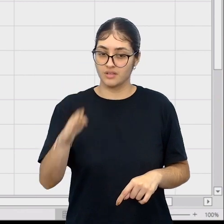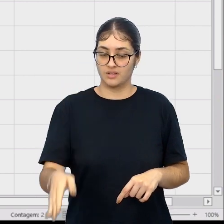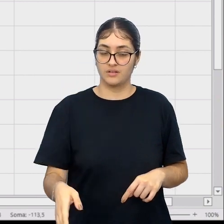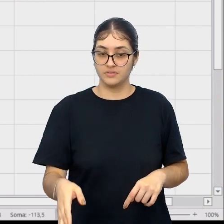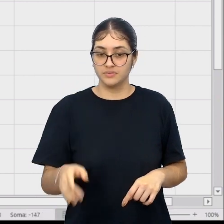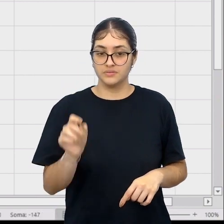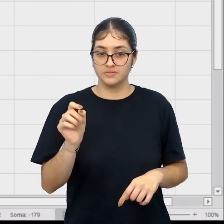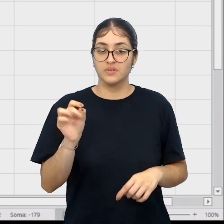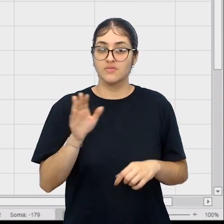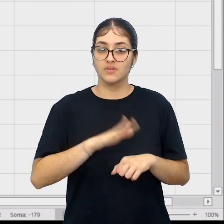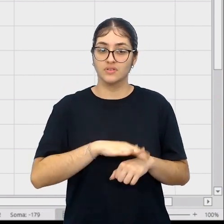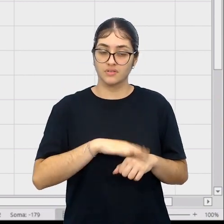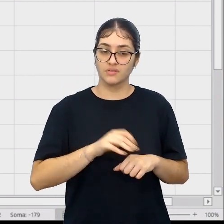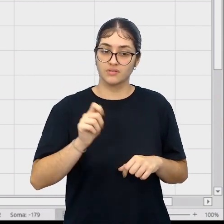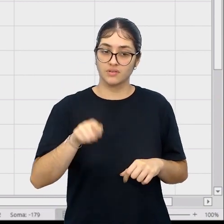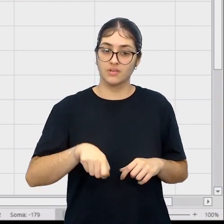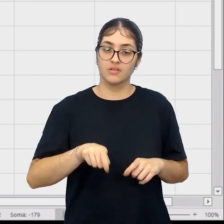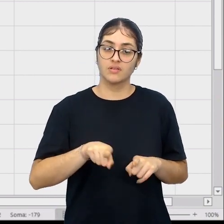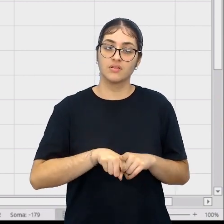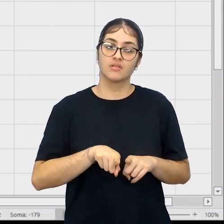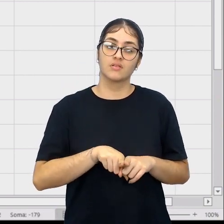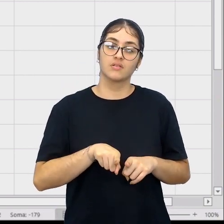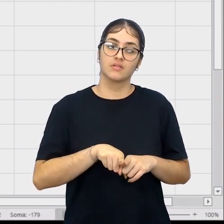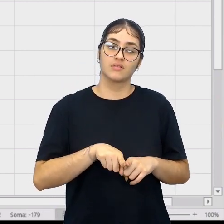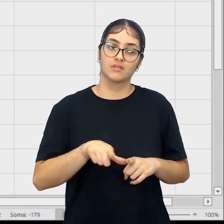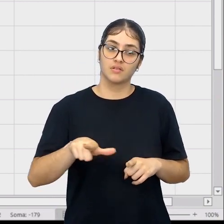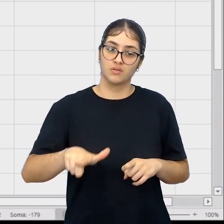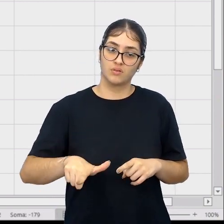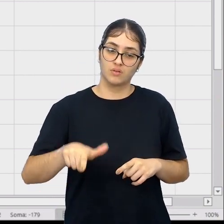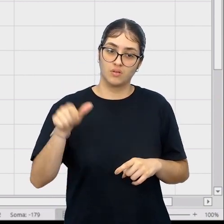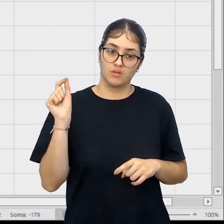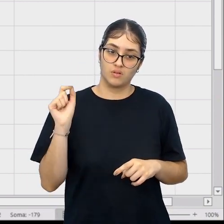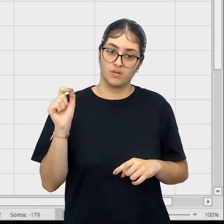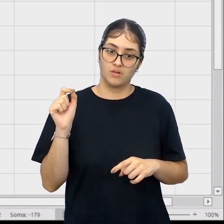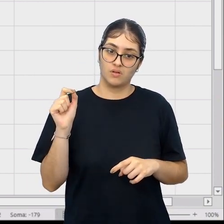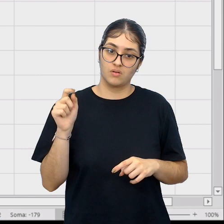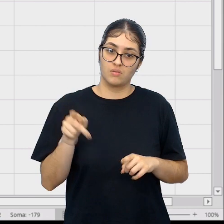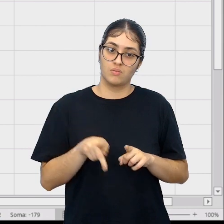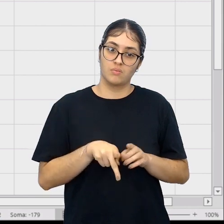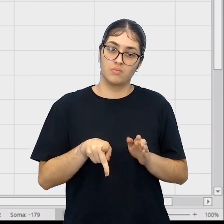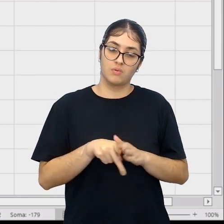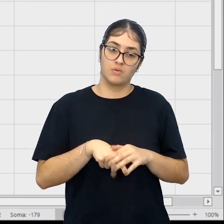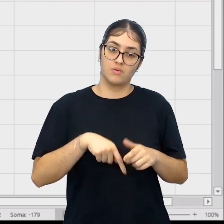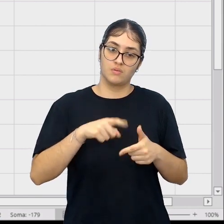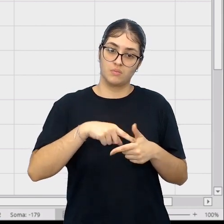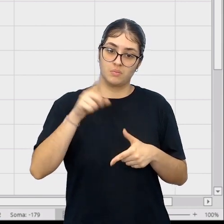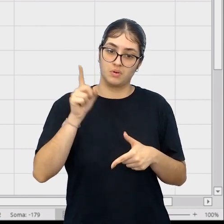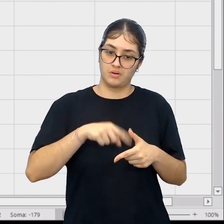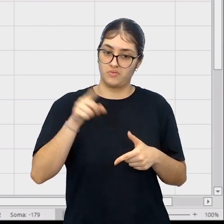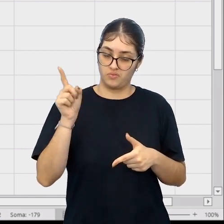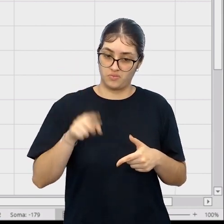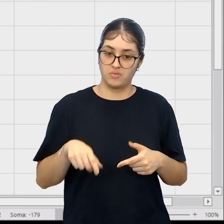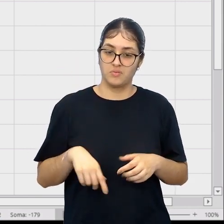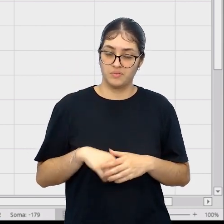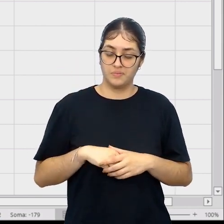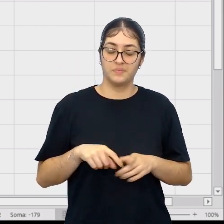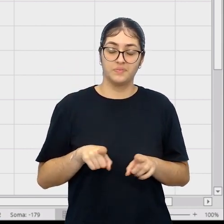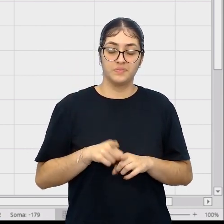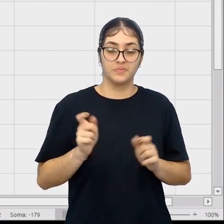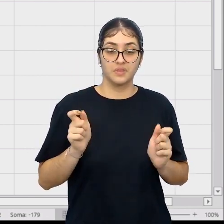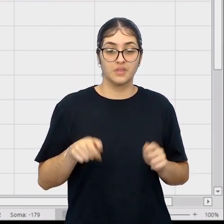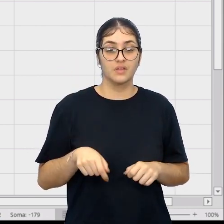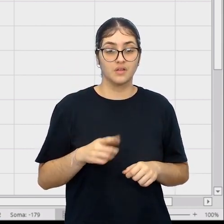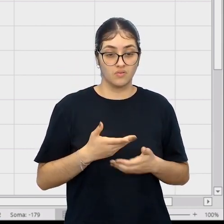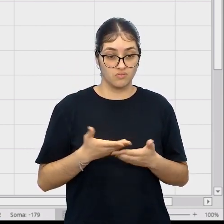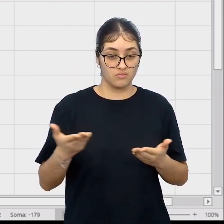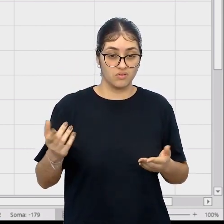estão Estão juntos? aqui Do juntos. lado, né? Aí eu venho no inserir gráfico de dispersão. E eu já vou mostrar para eles que